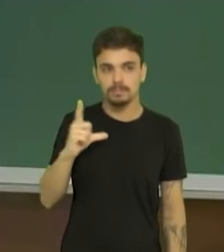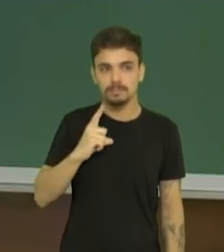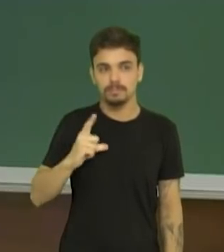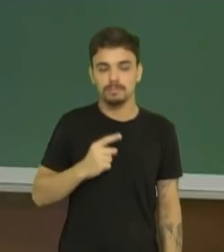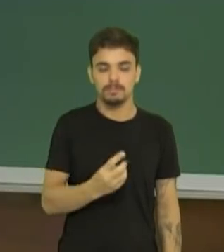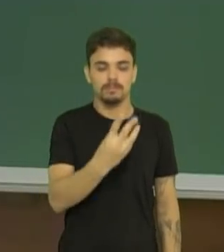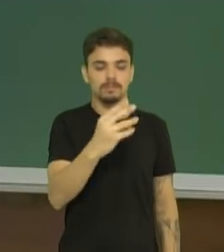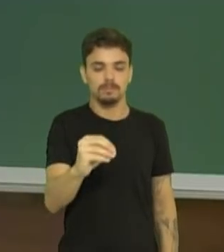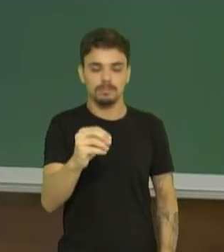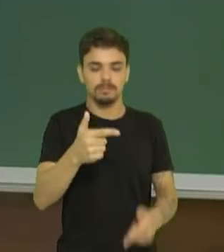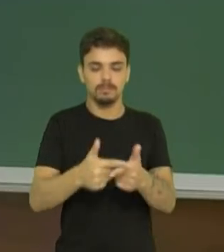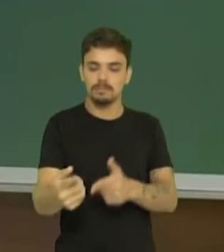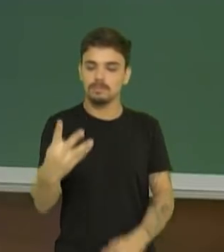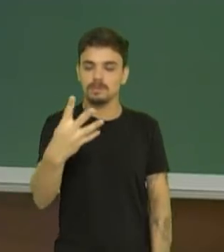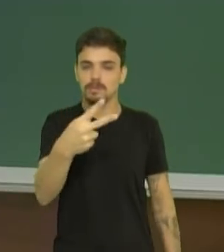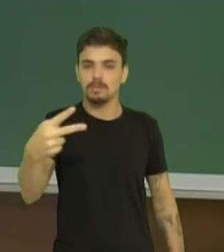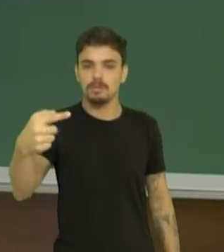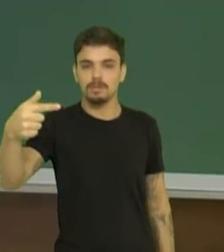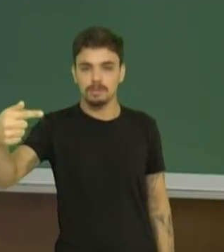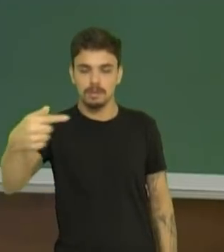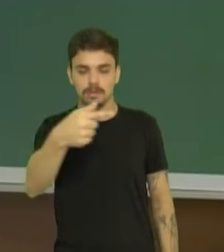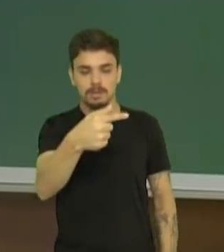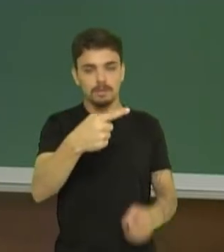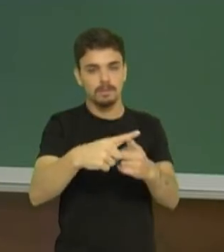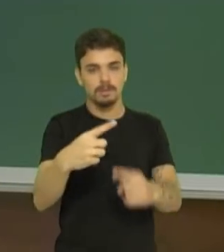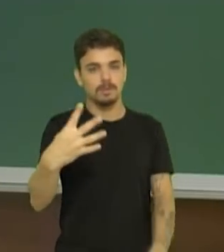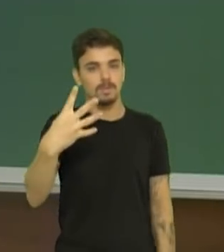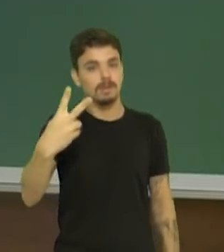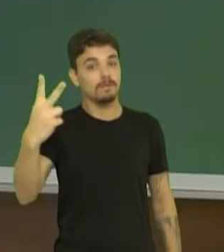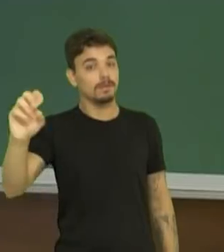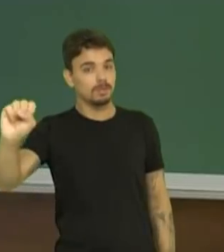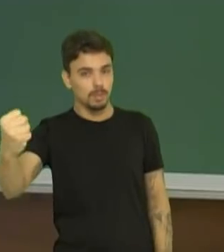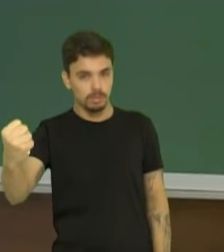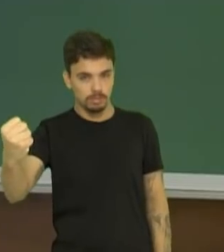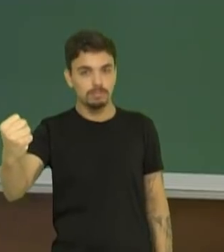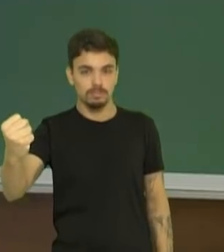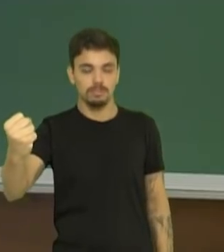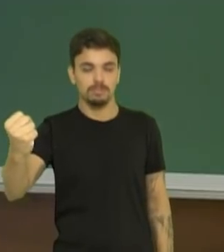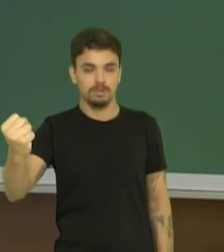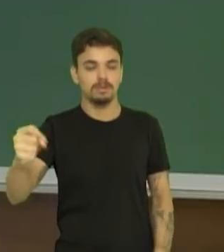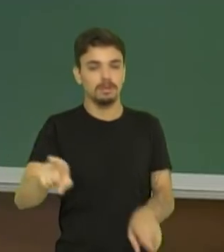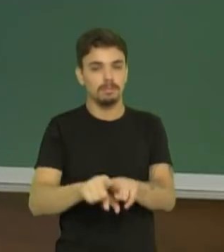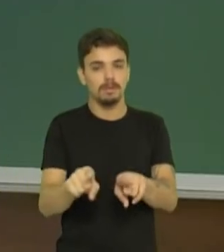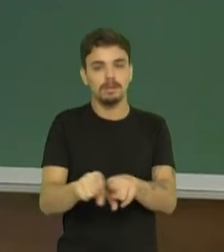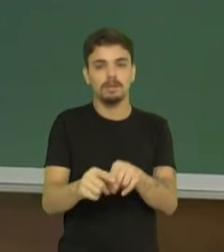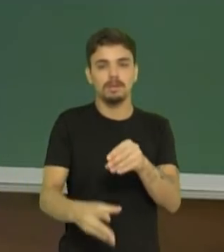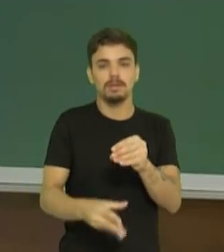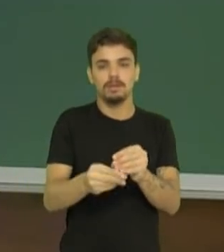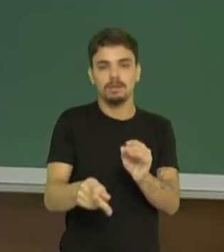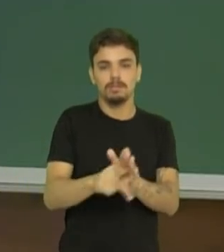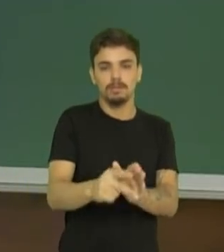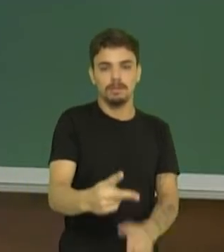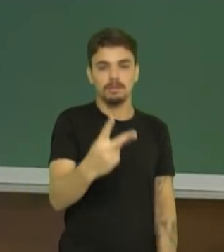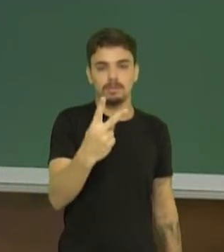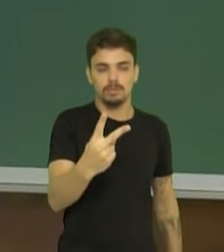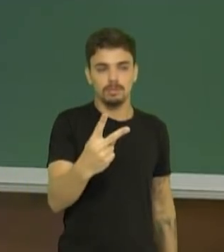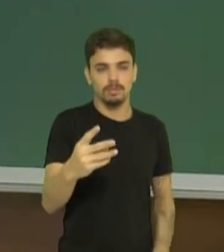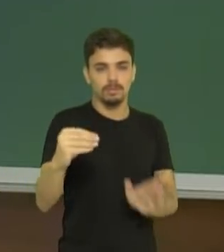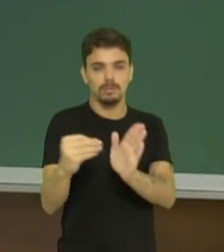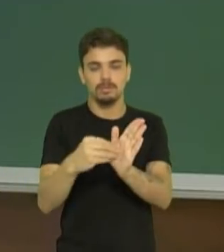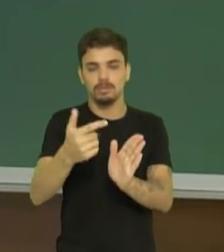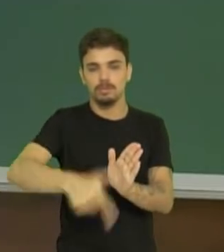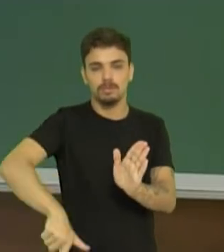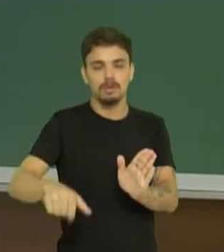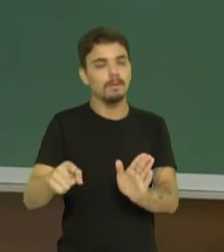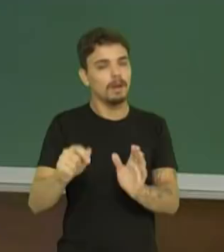divididos por 4, 7. 7 vezes 4, 28. Sobrando 2, coloco novamente aquele zero para dar mais uma